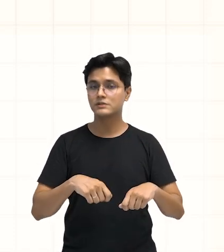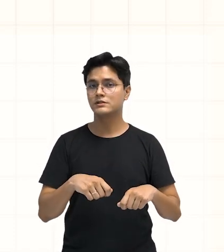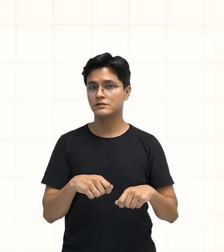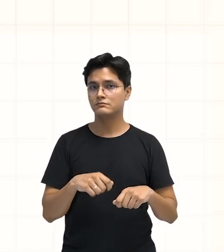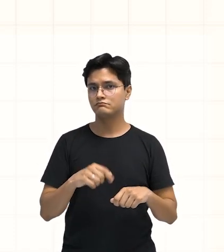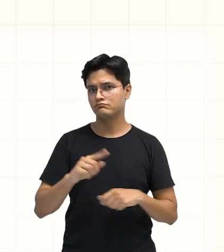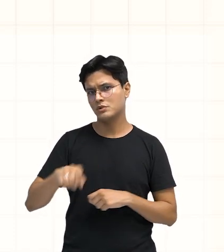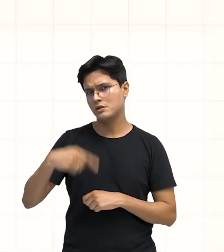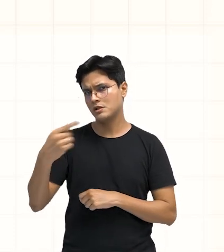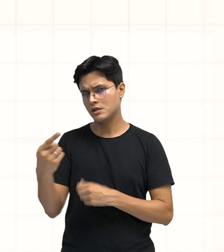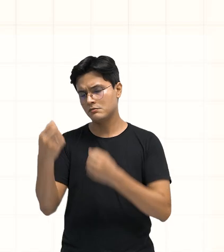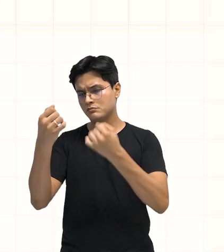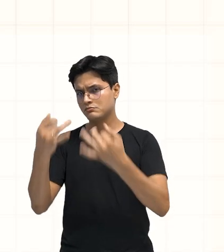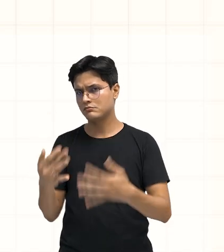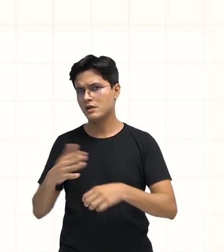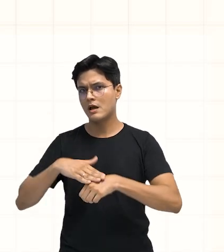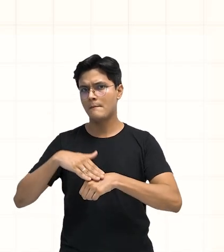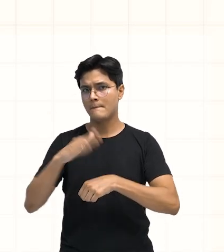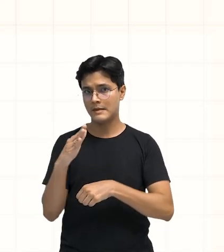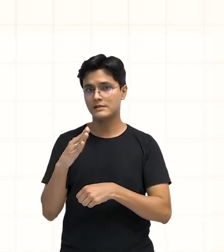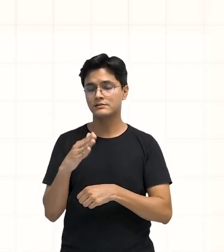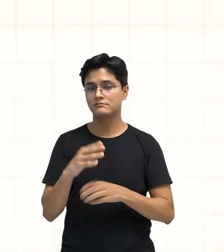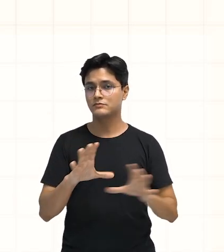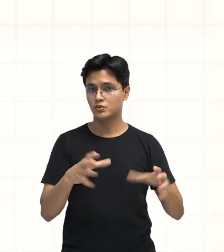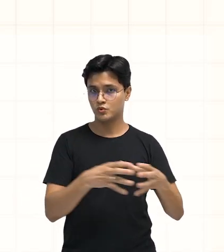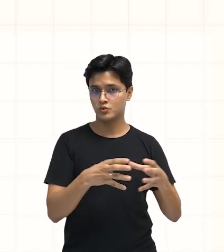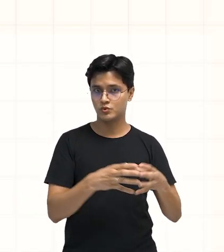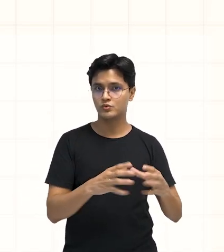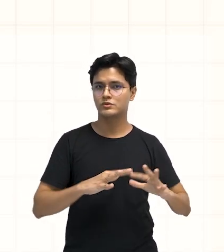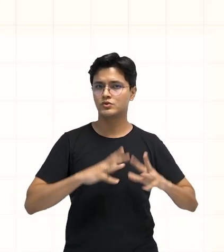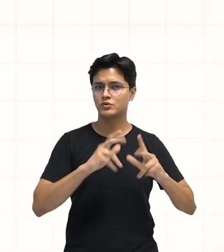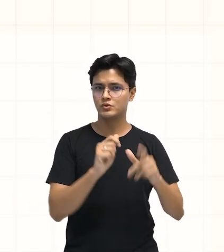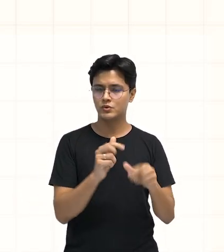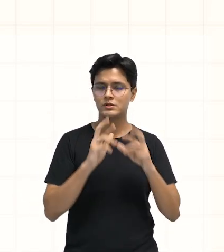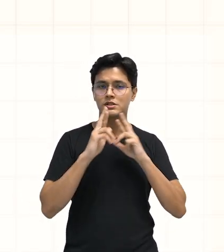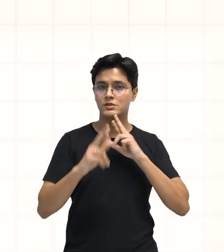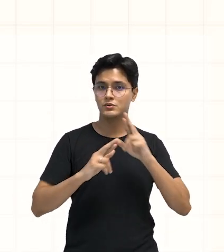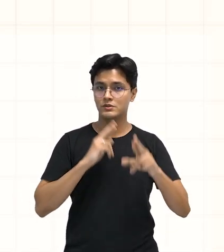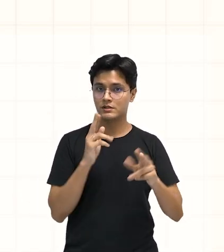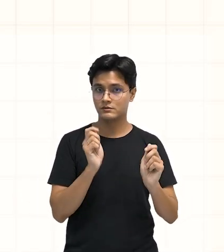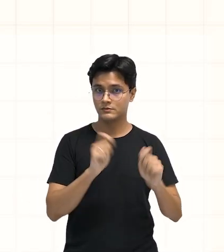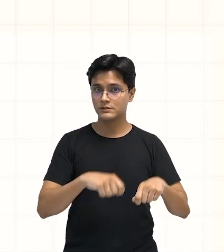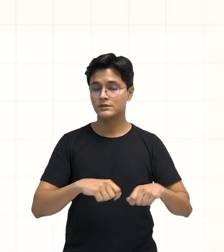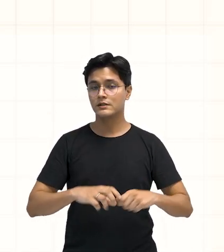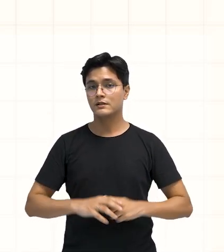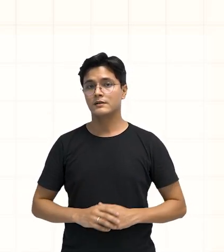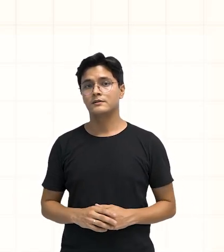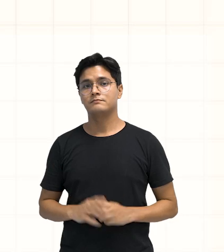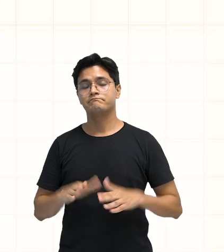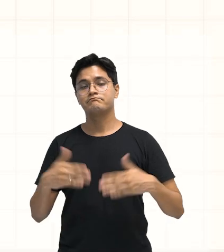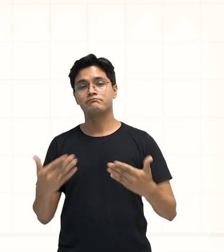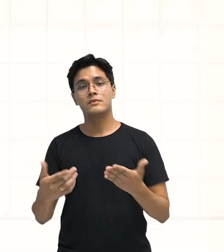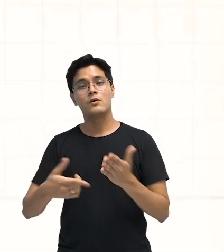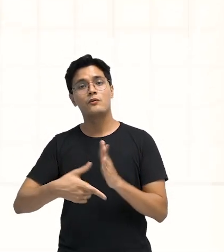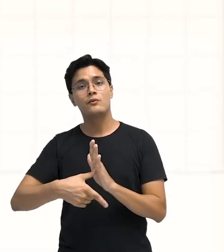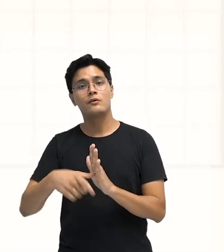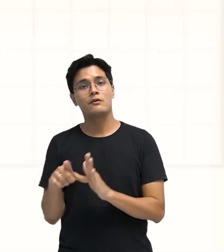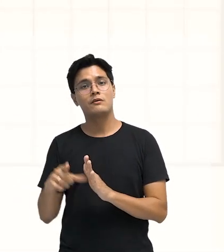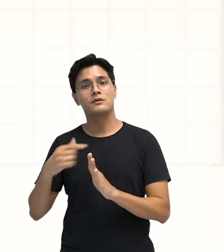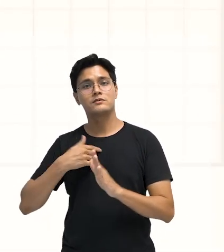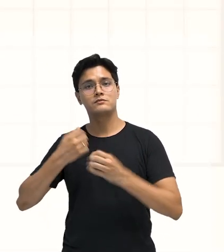tá? Daqui para frente, espaço amostral, ok? Então, conforme eu falei para vocês agora há pouco, no caso